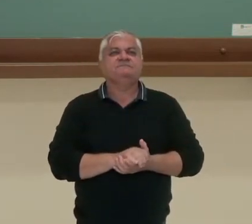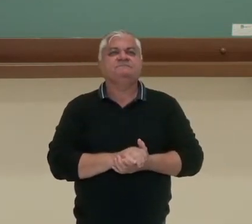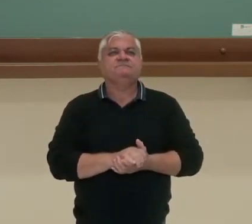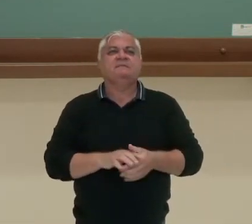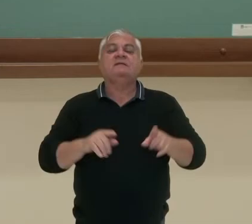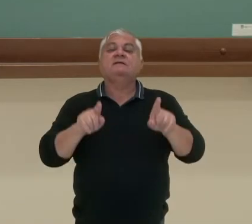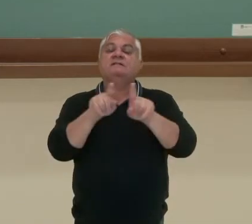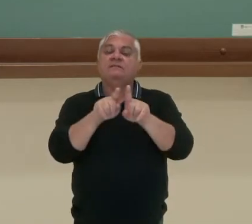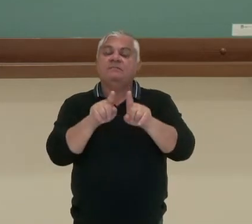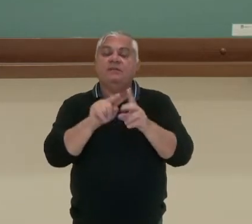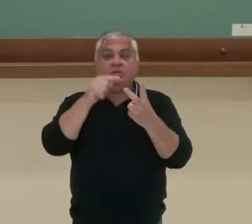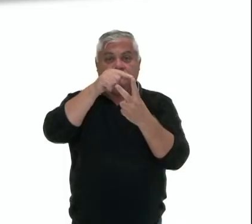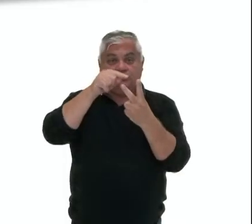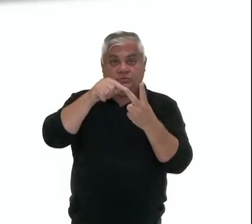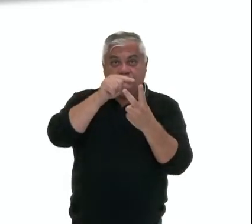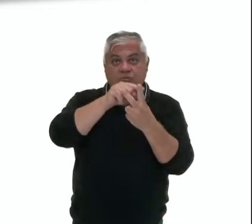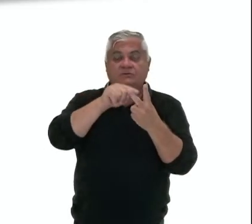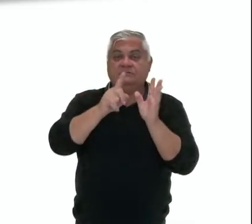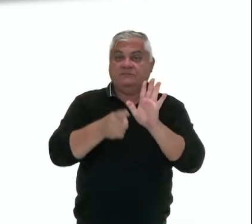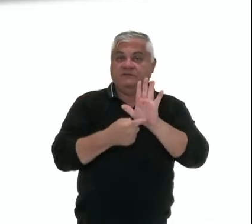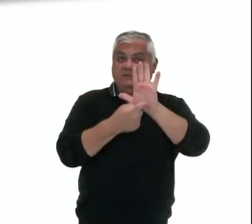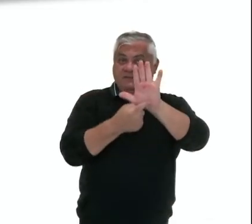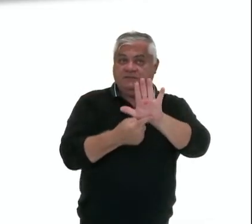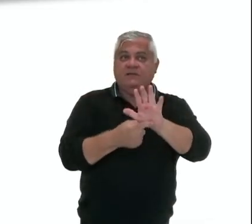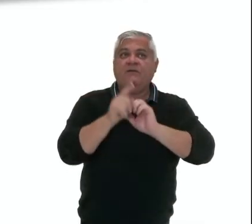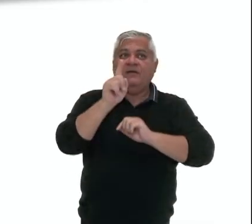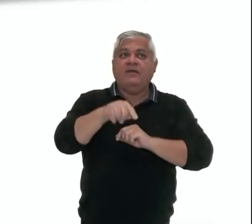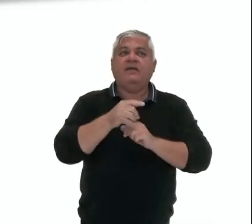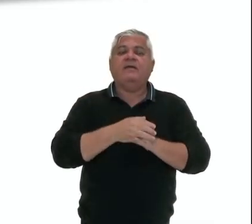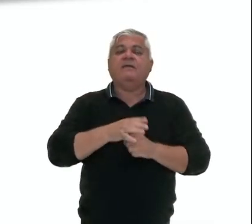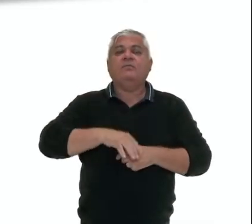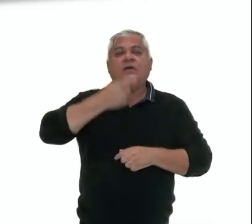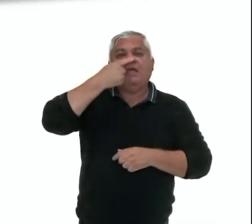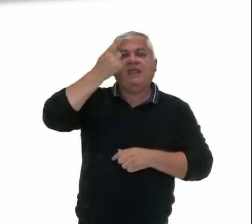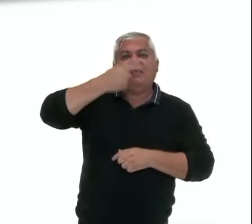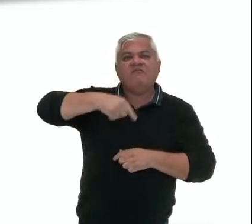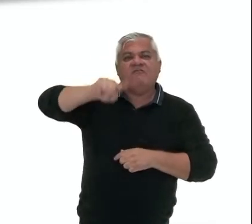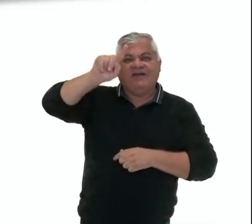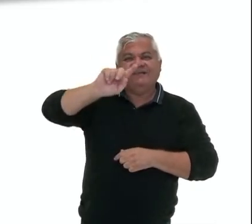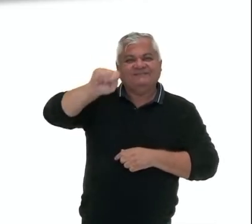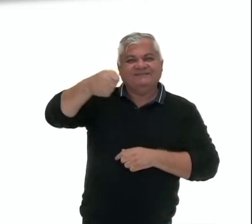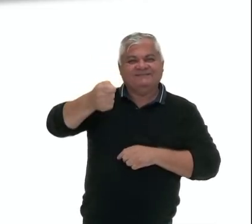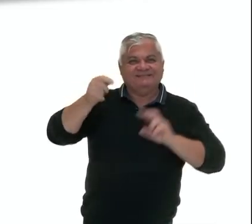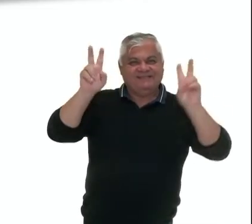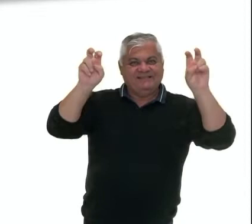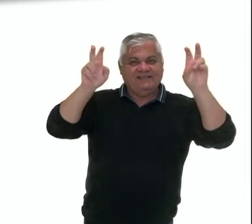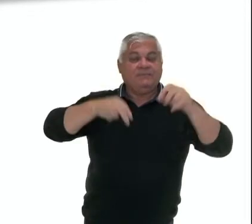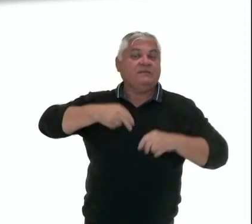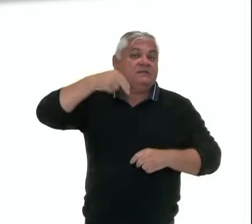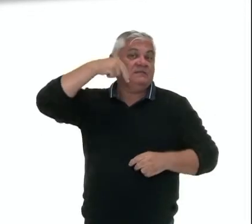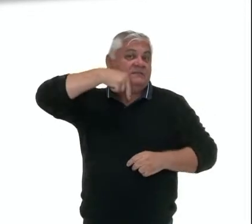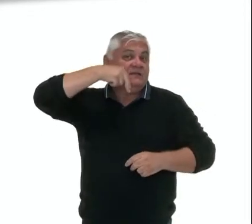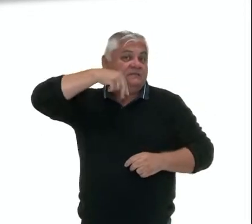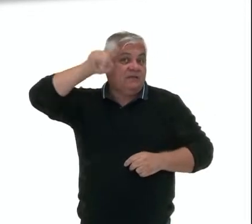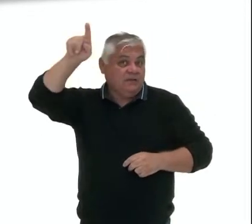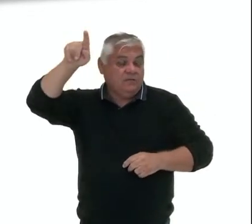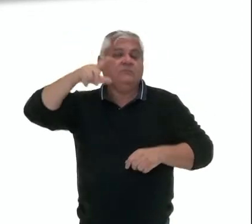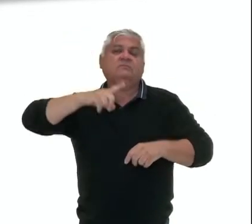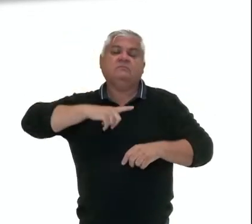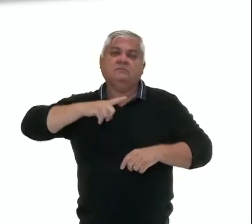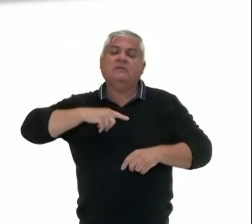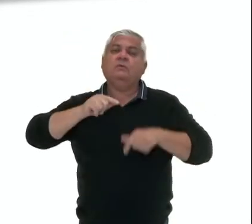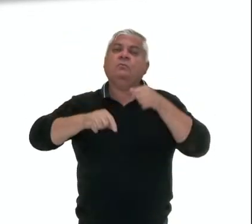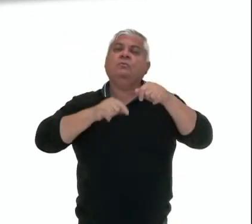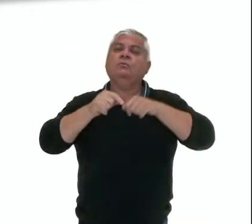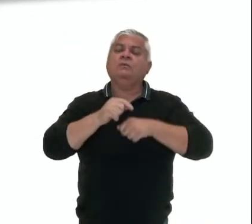temos agora dois espetáculos que são exemplos disso. Proibido Elefantes, da Companhia Giradança, do Rio Grande do Norte. Esse trabalho traz um olhar